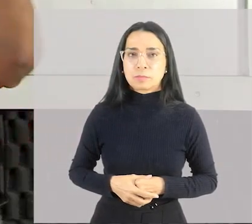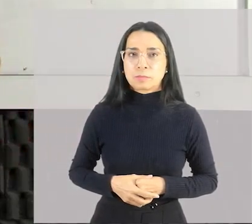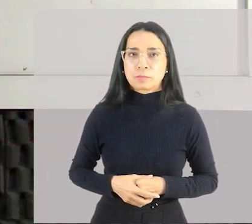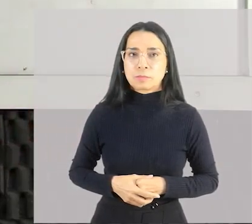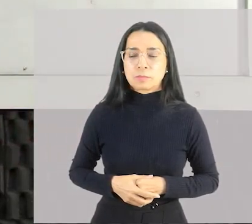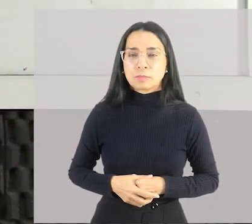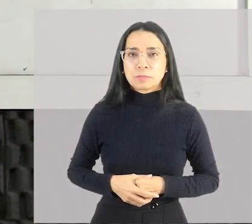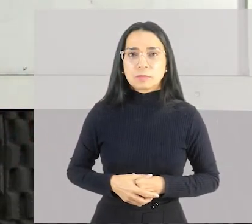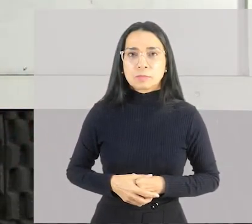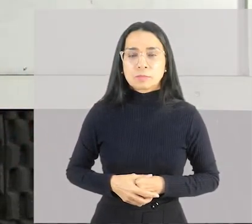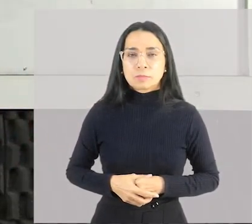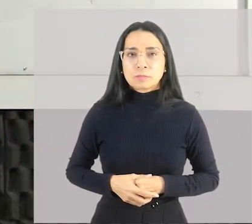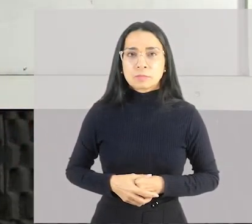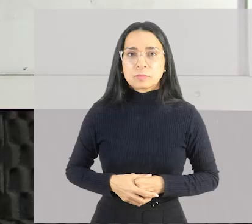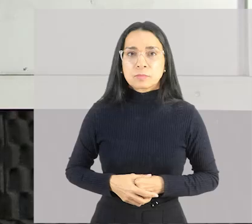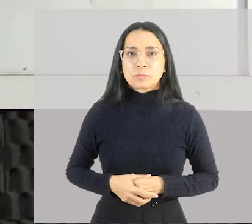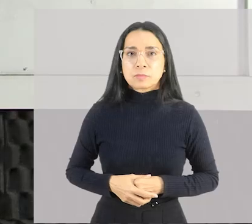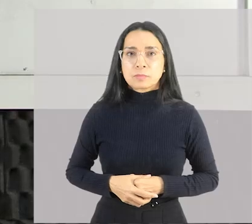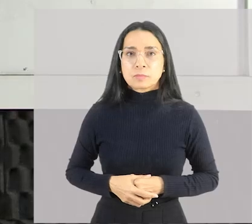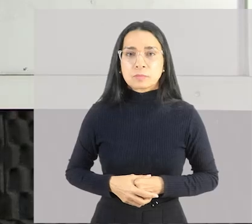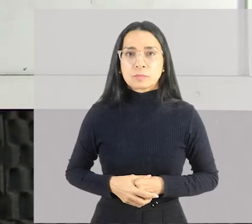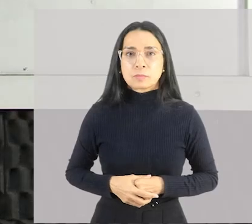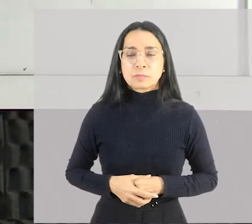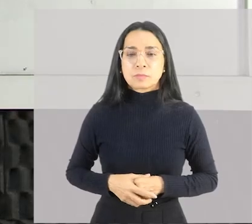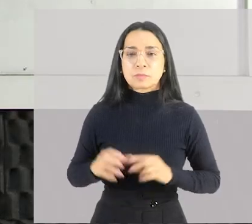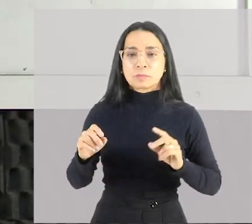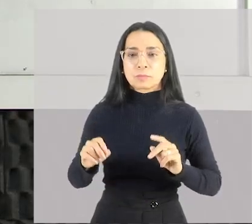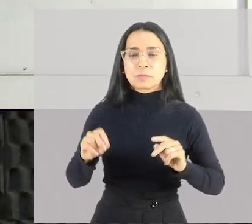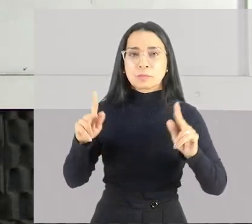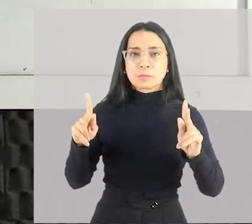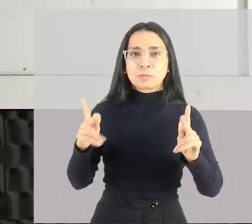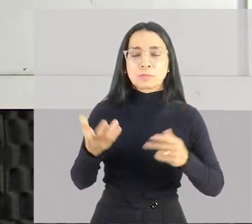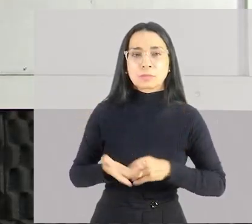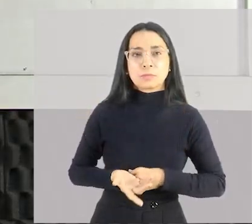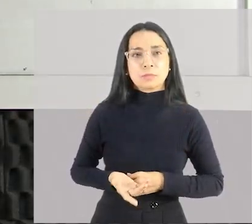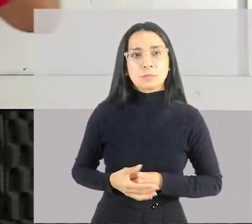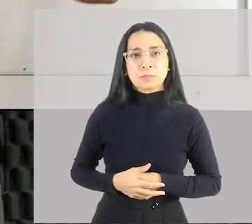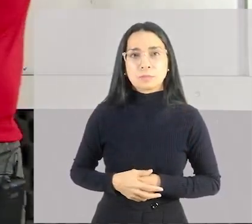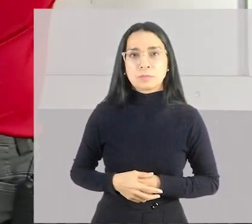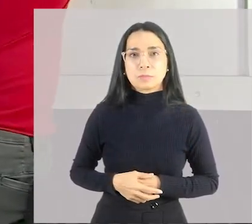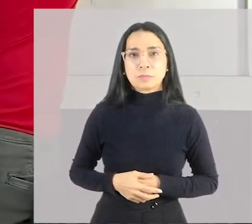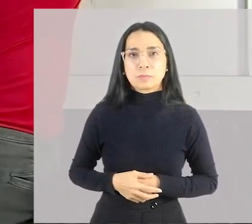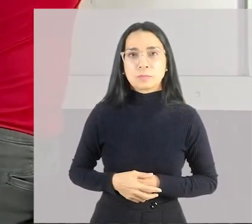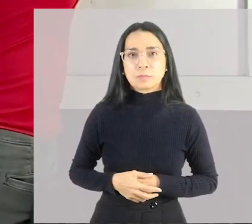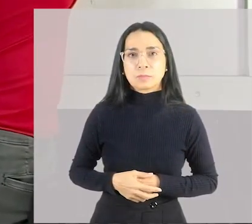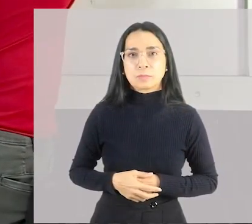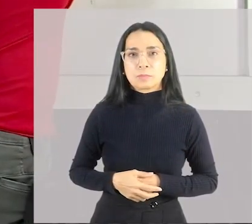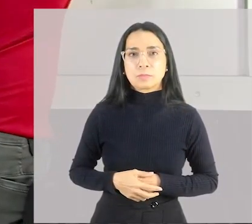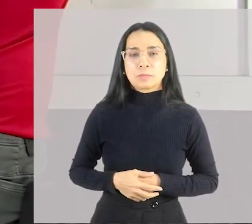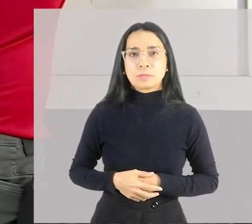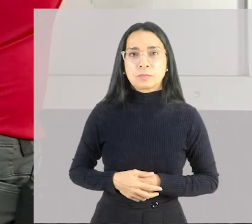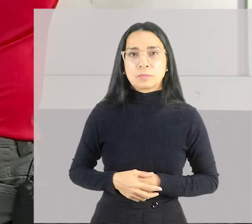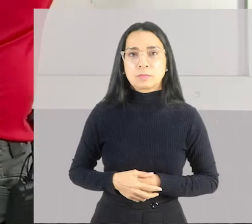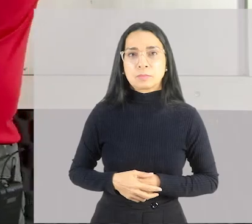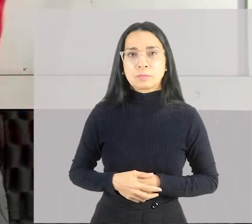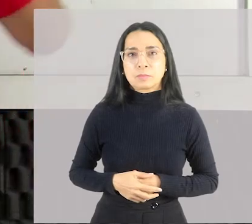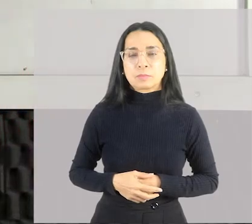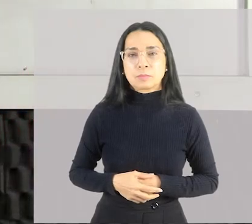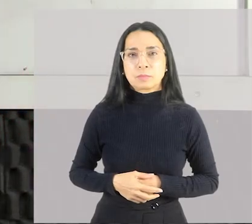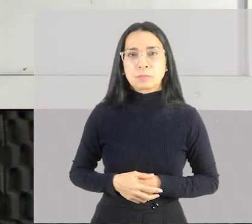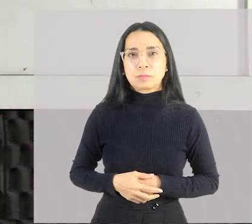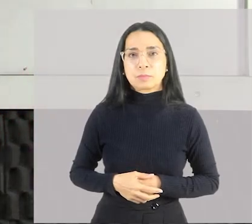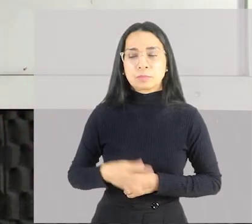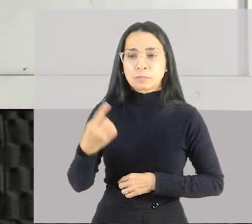5 fatorial certo beleza vou aqui Cortar esse c com esse